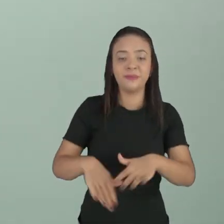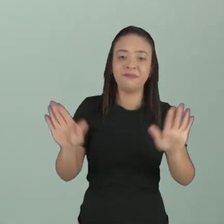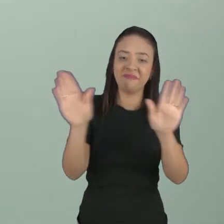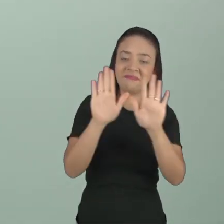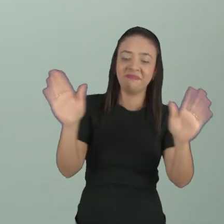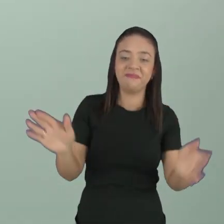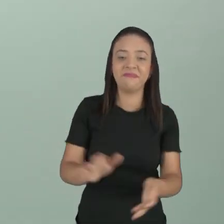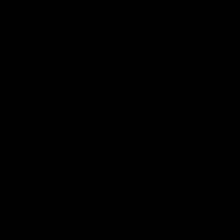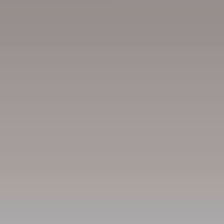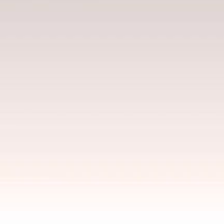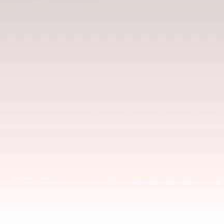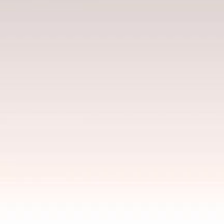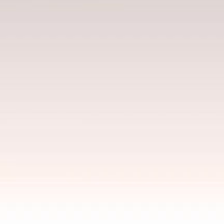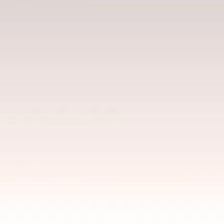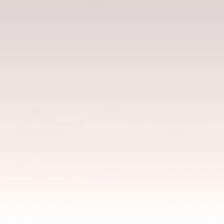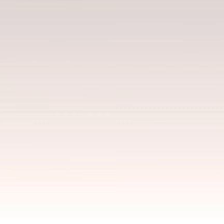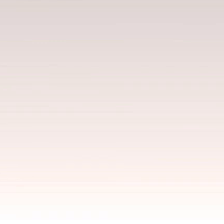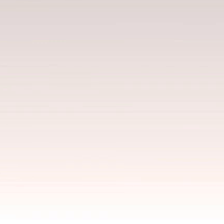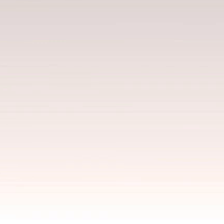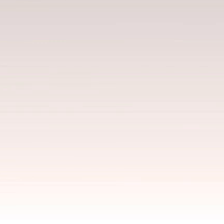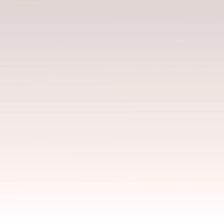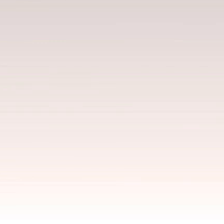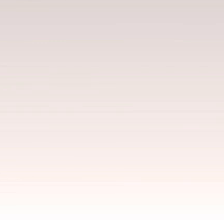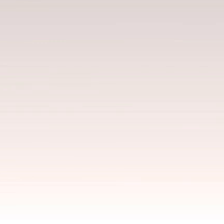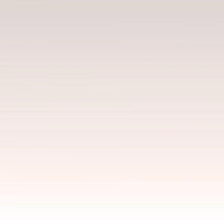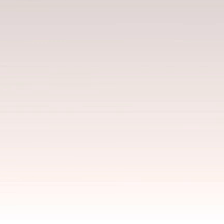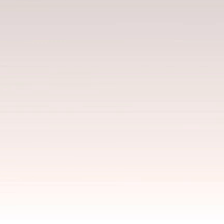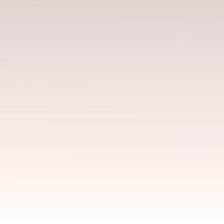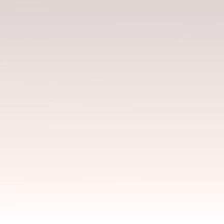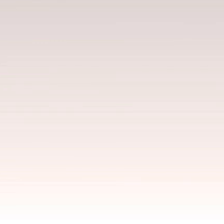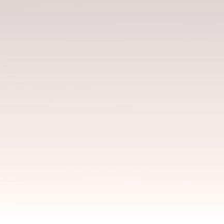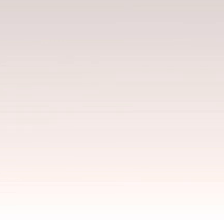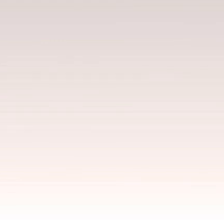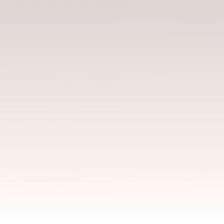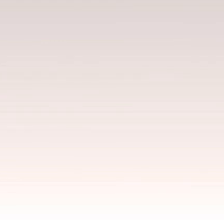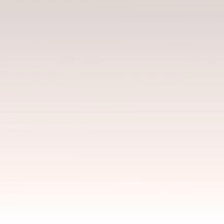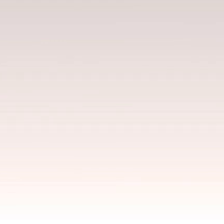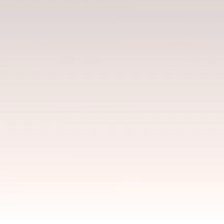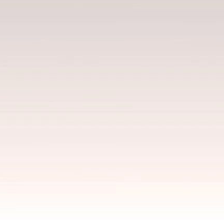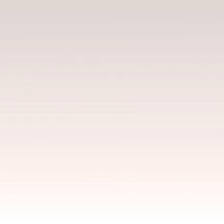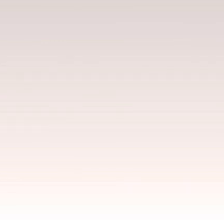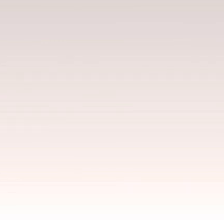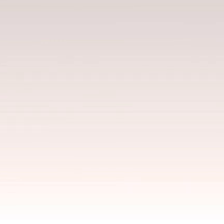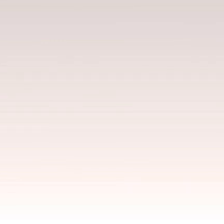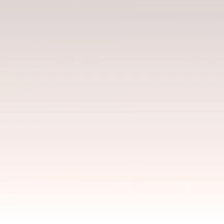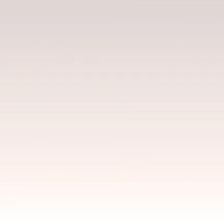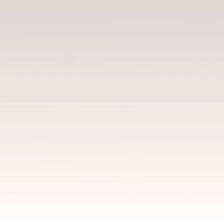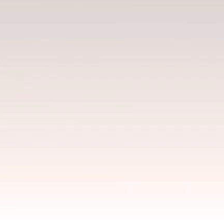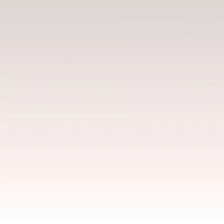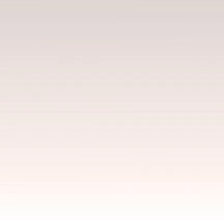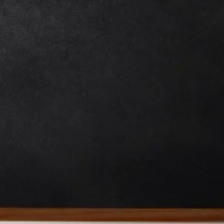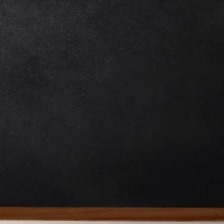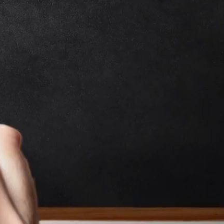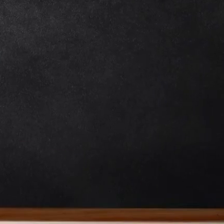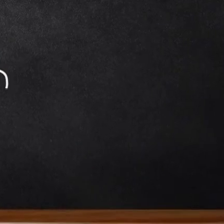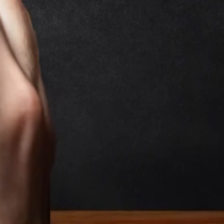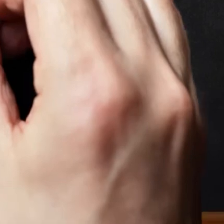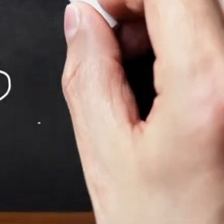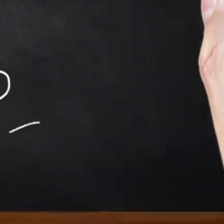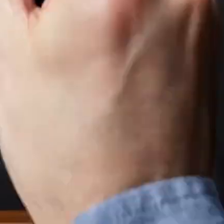até lá a próxima a E aí